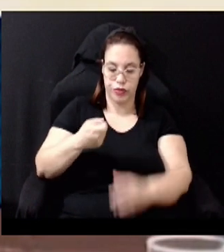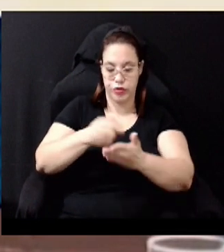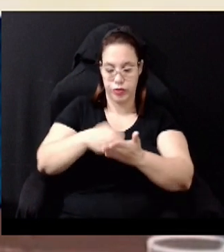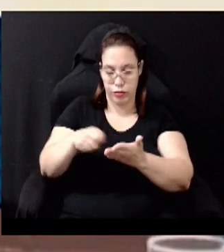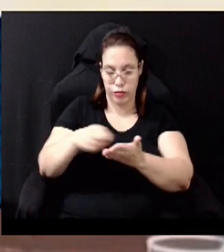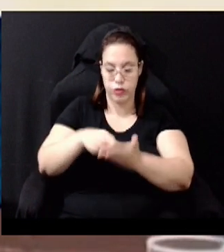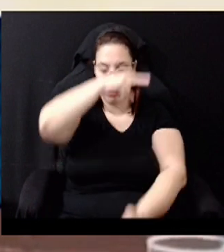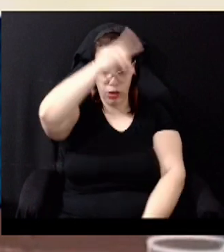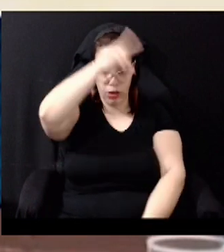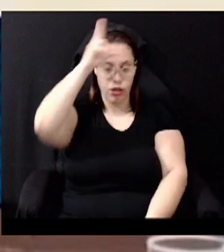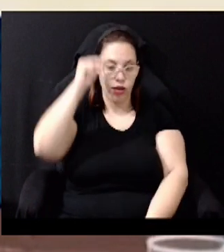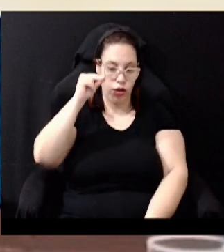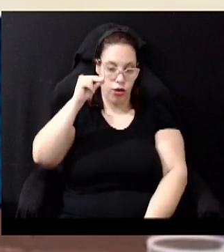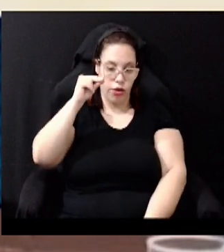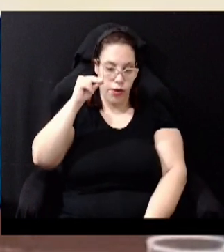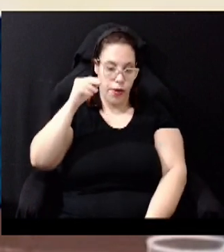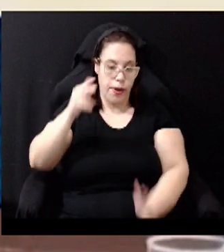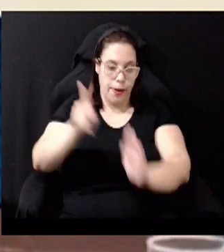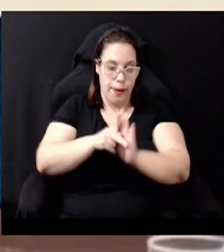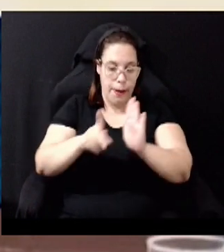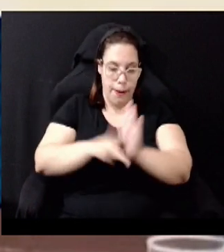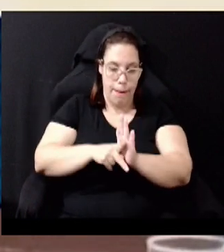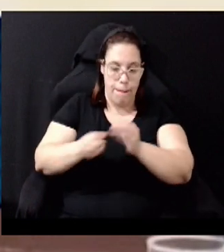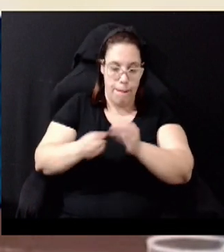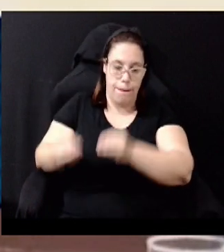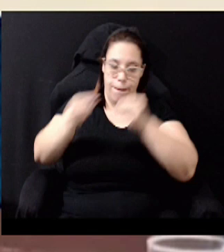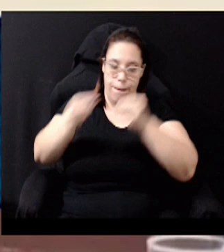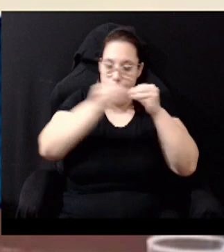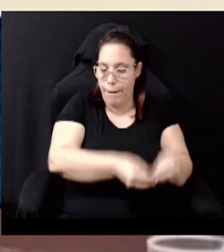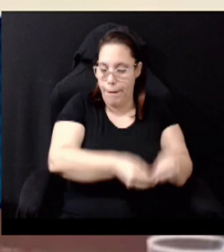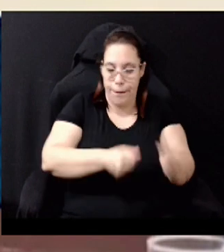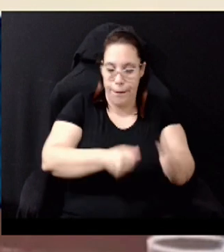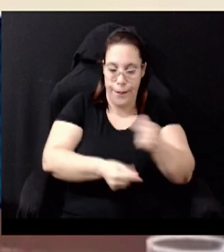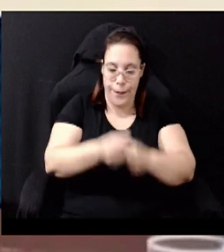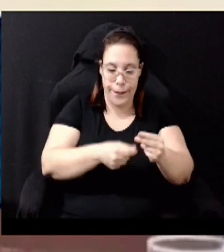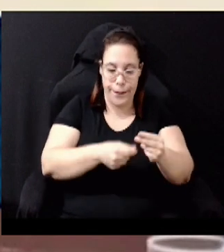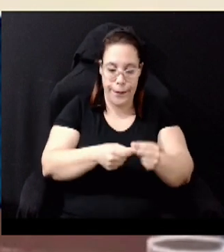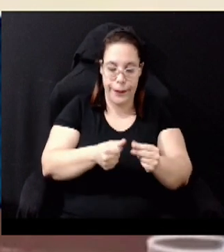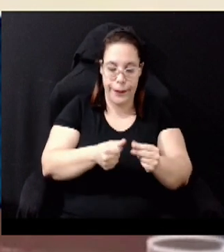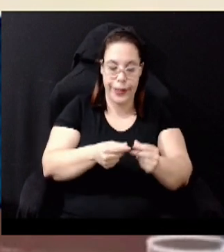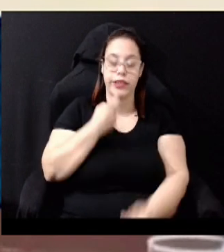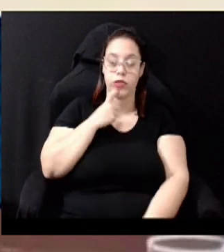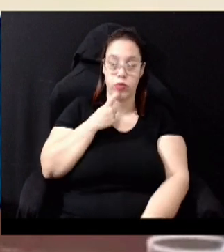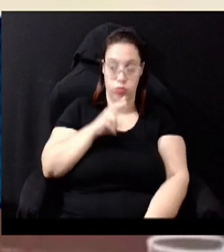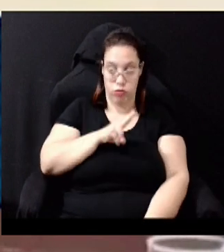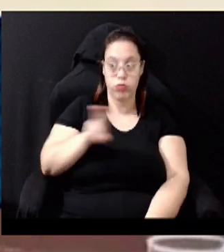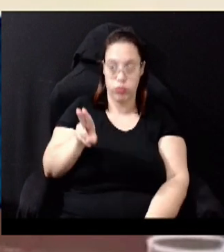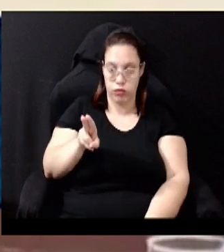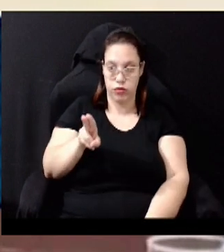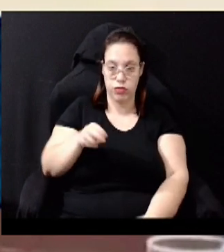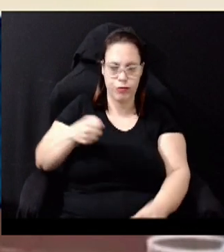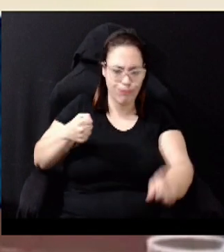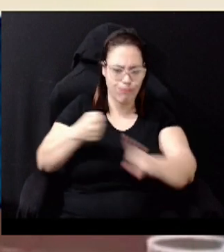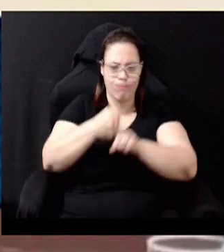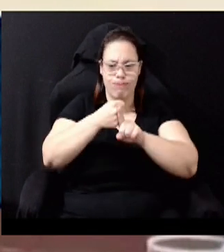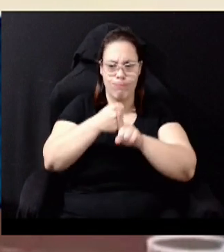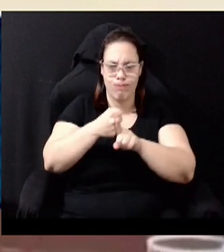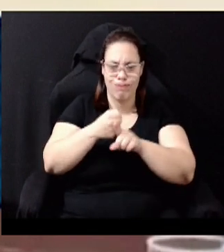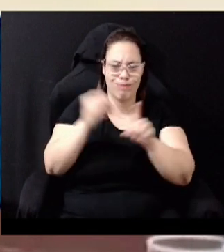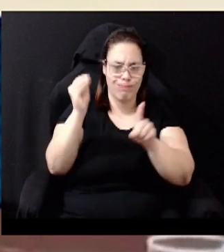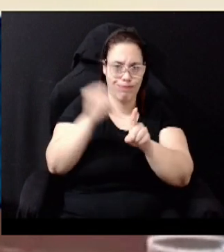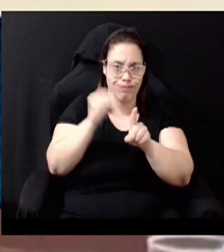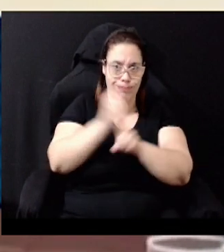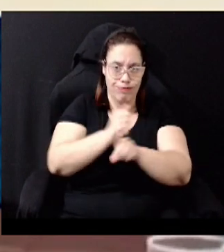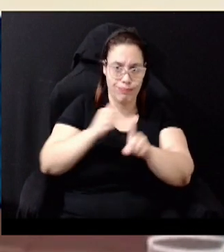que institui o programa de transferência de renda denominado Renda Campinas para enfrentamento da vulnerabilidade social